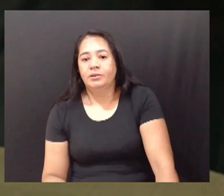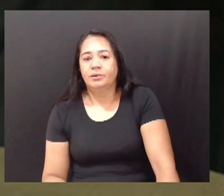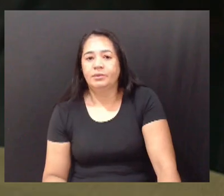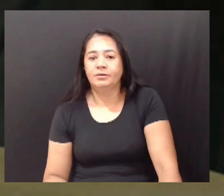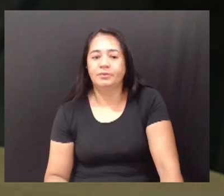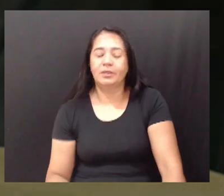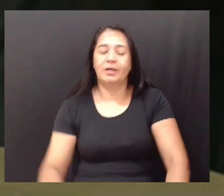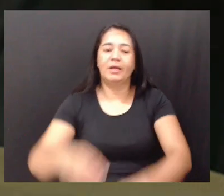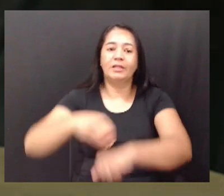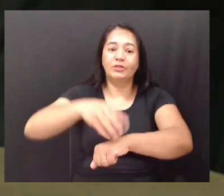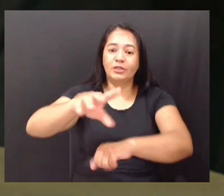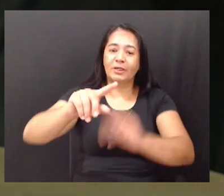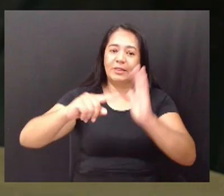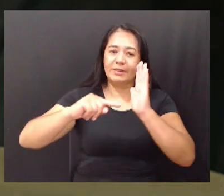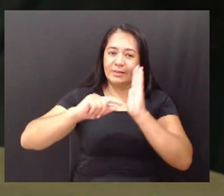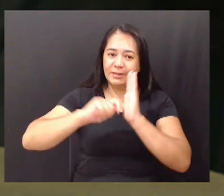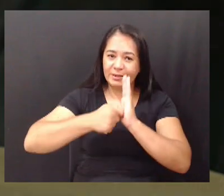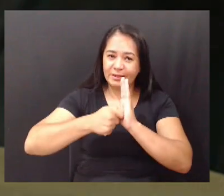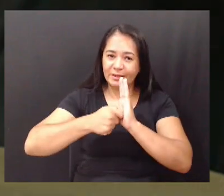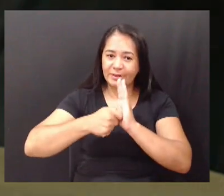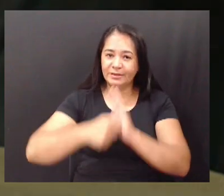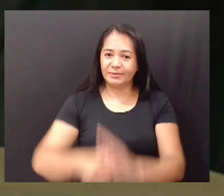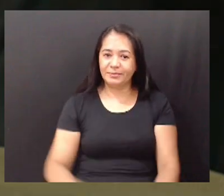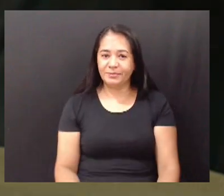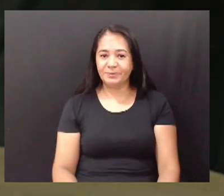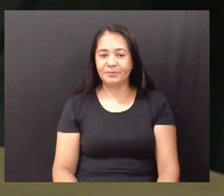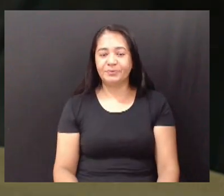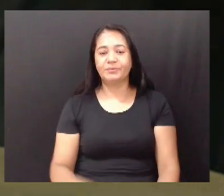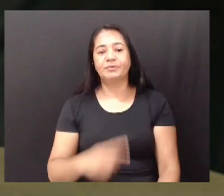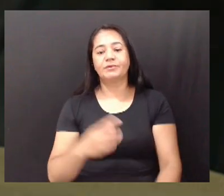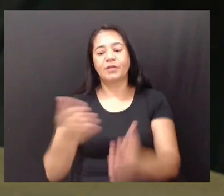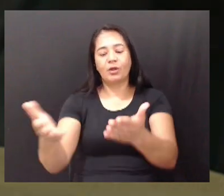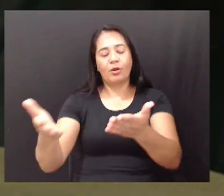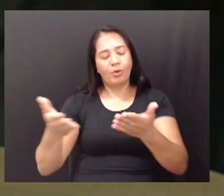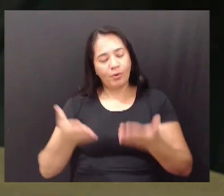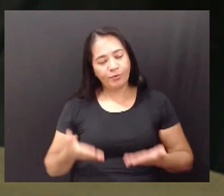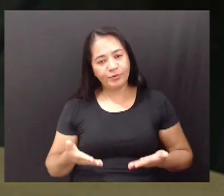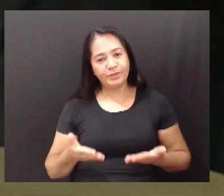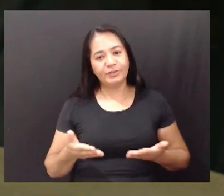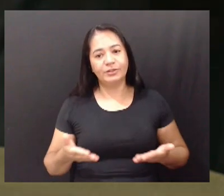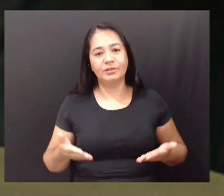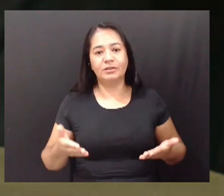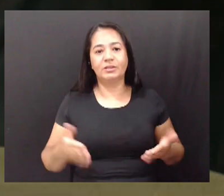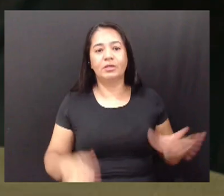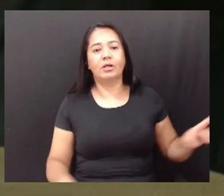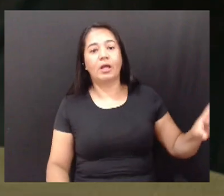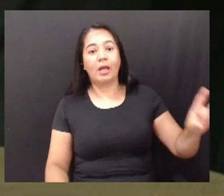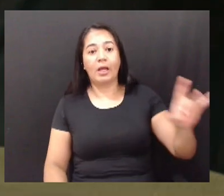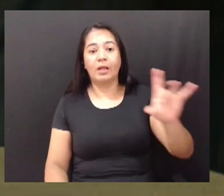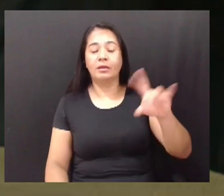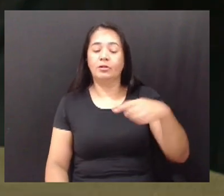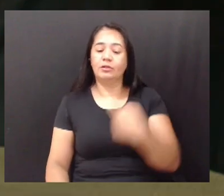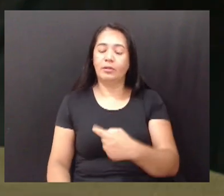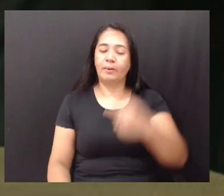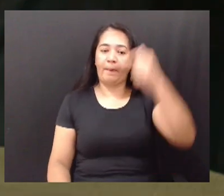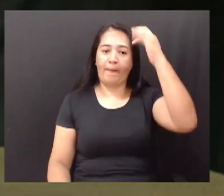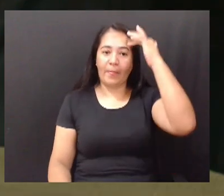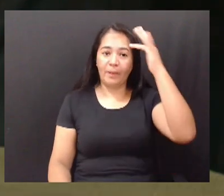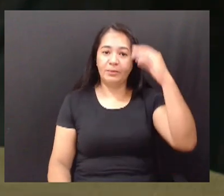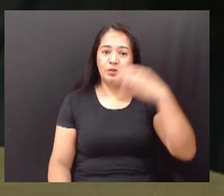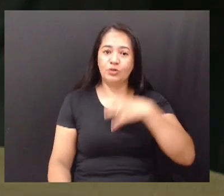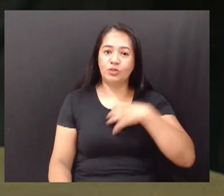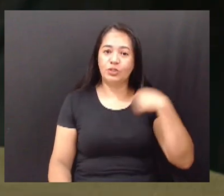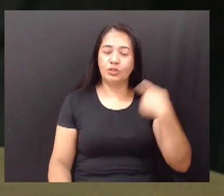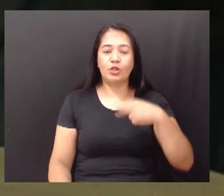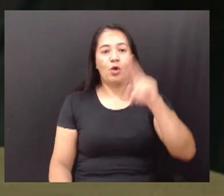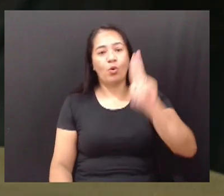E fica também o nosso convite, né, para que cada um de nós repense a forma com que a gente usa a